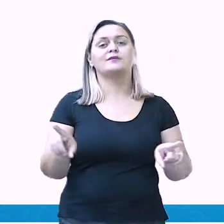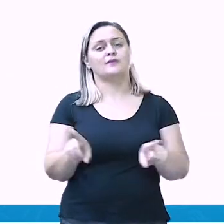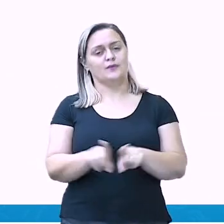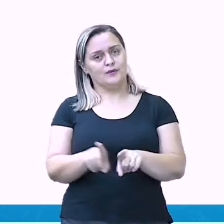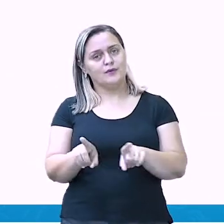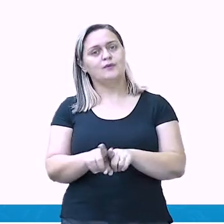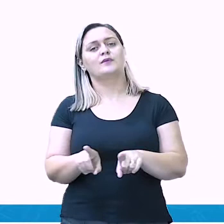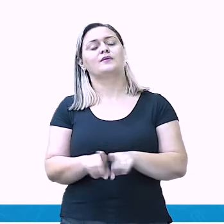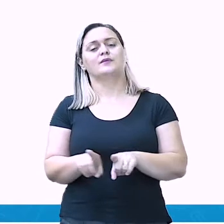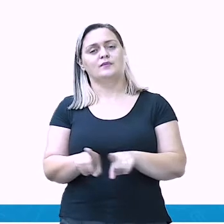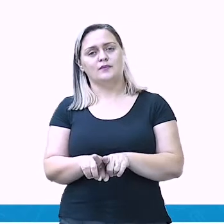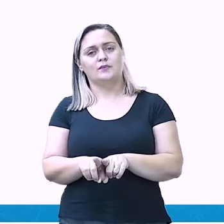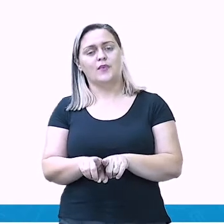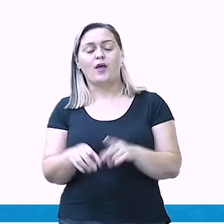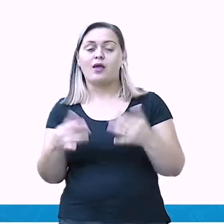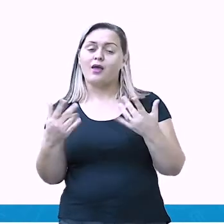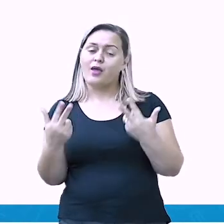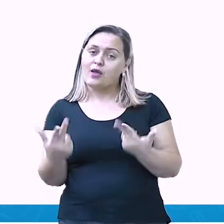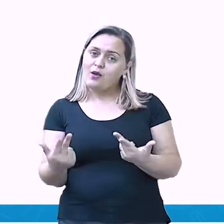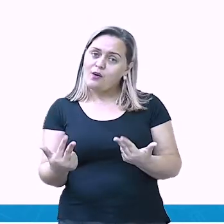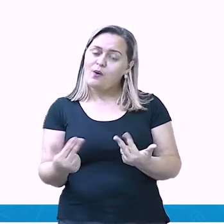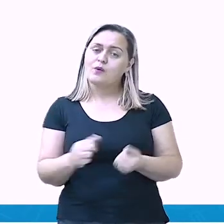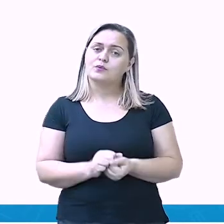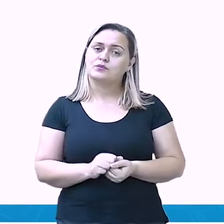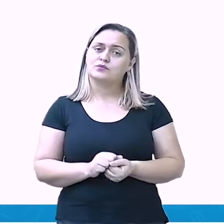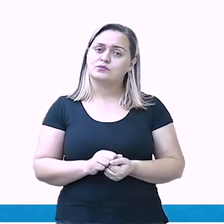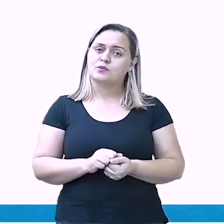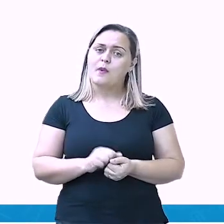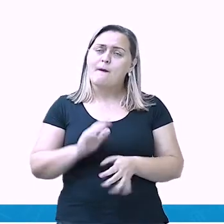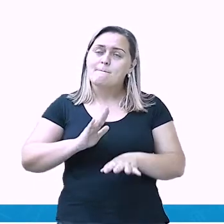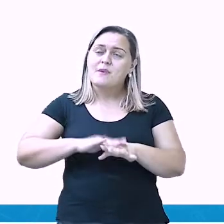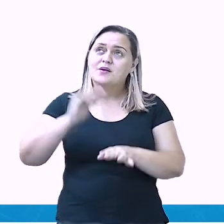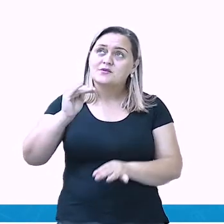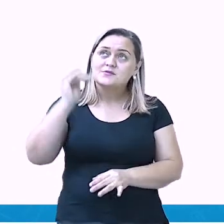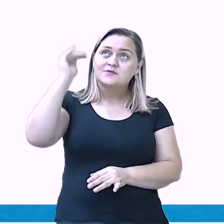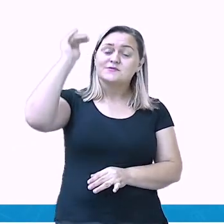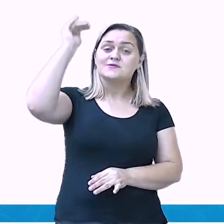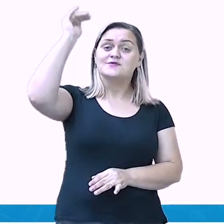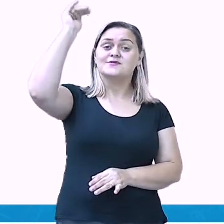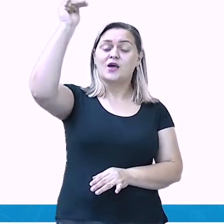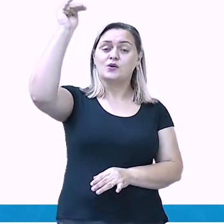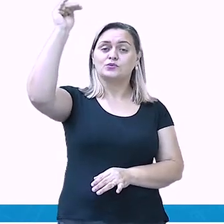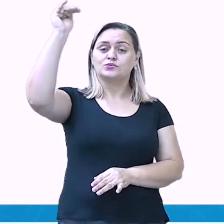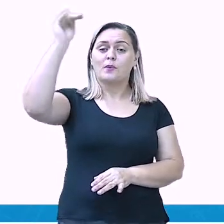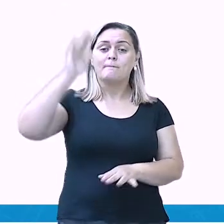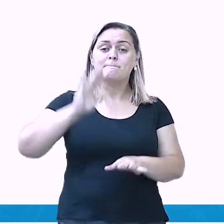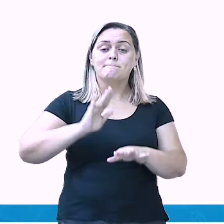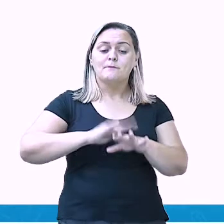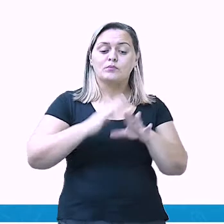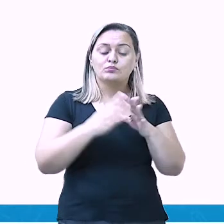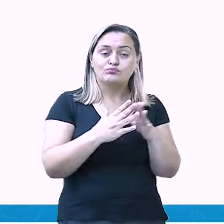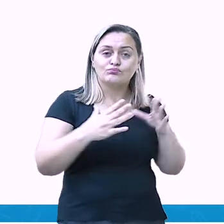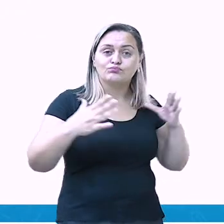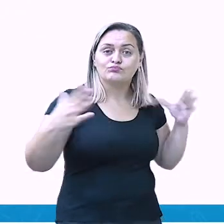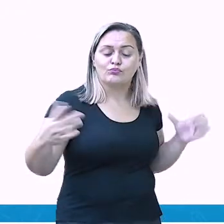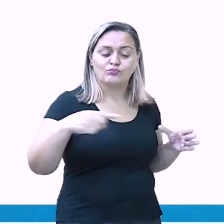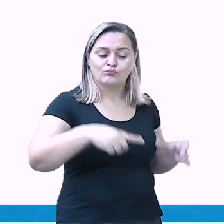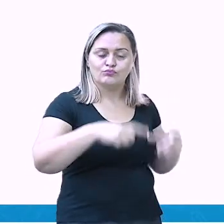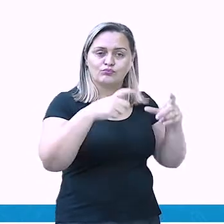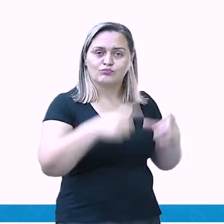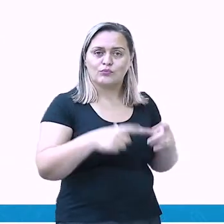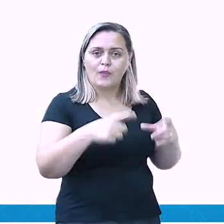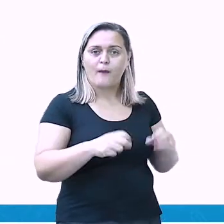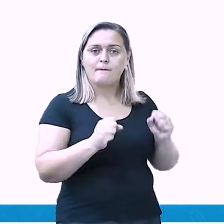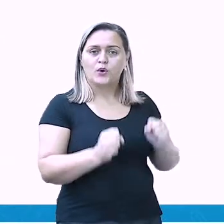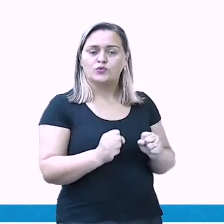queria fotografar. E é assim também. Quanto mais alto, maior vai ser o espaço que esse cartógrafo